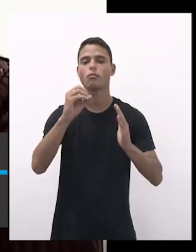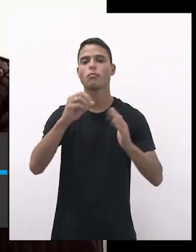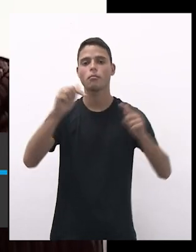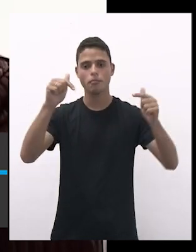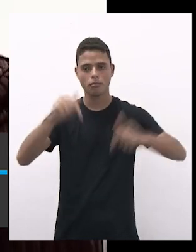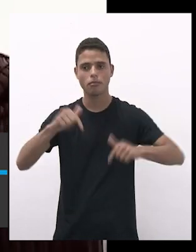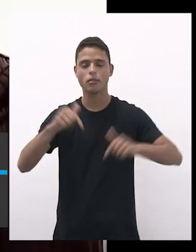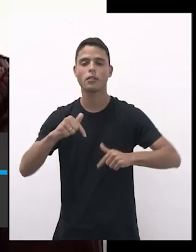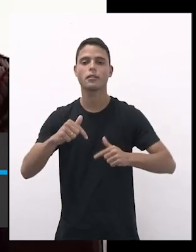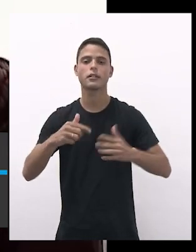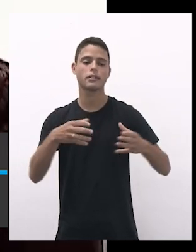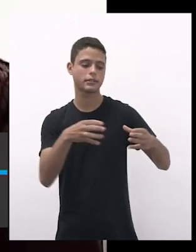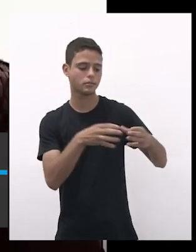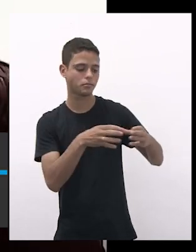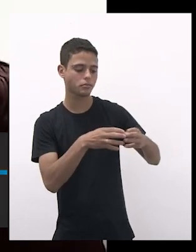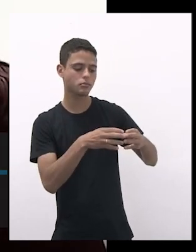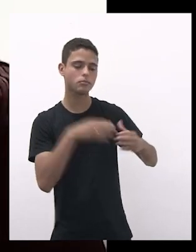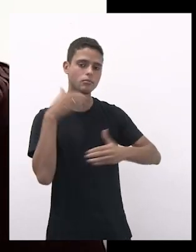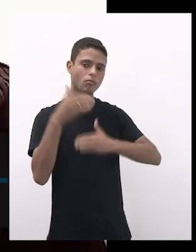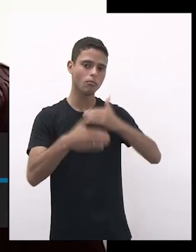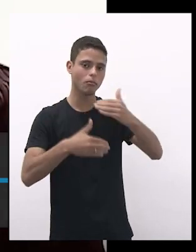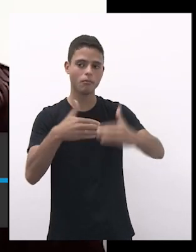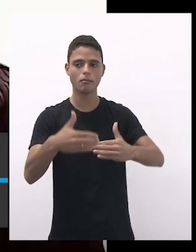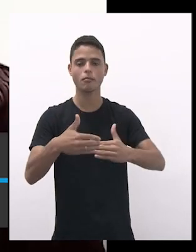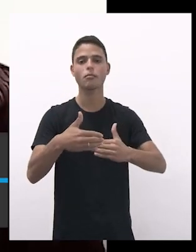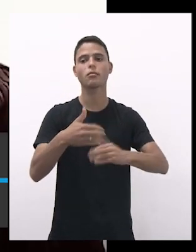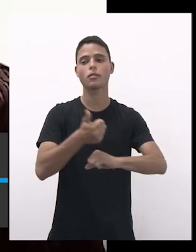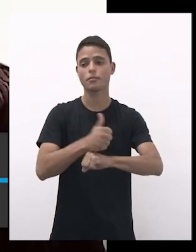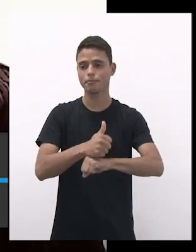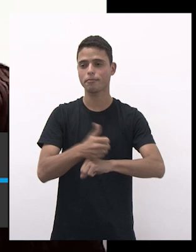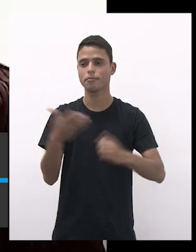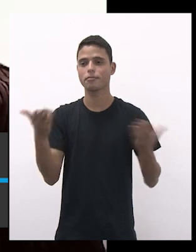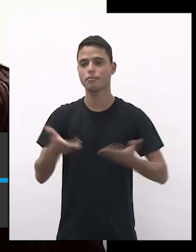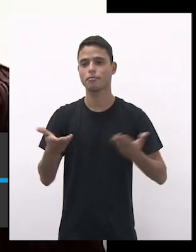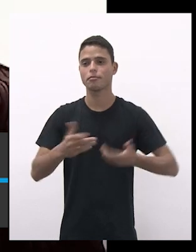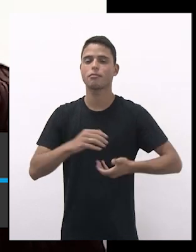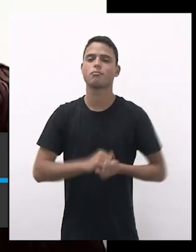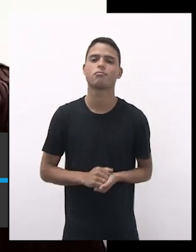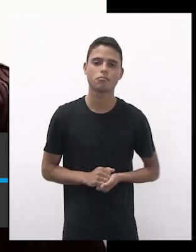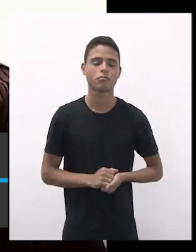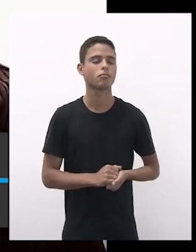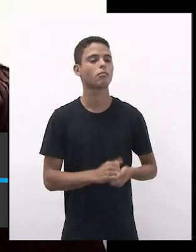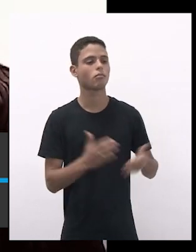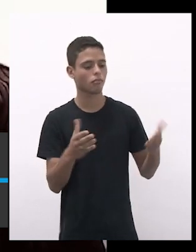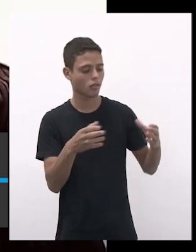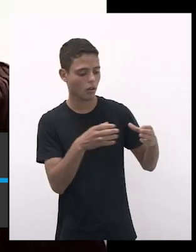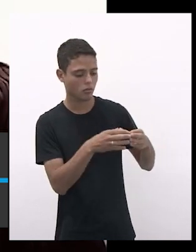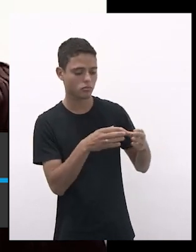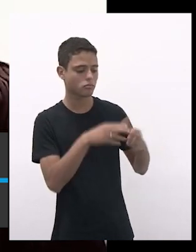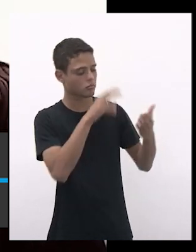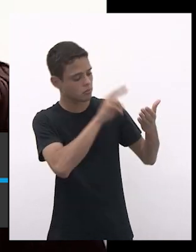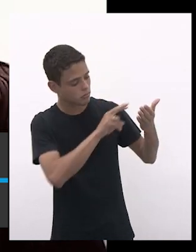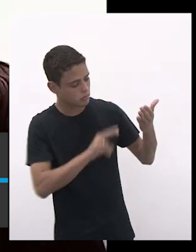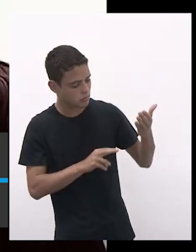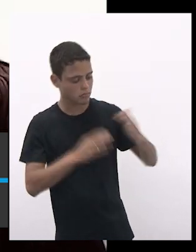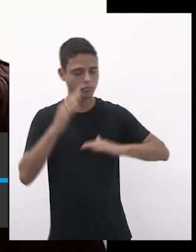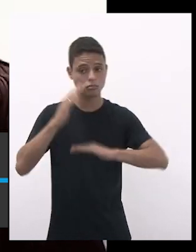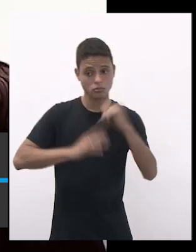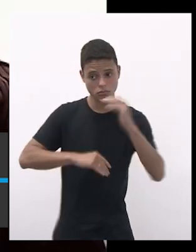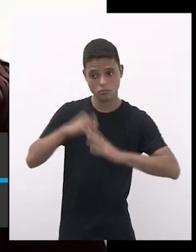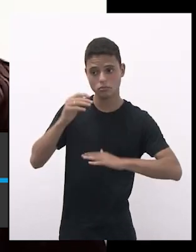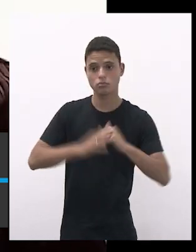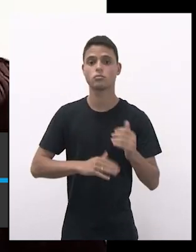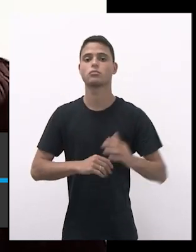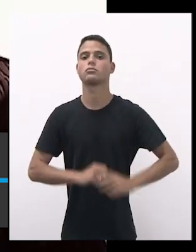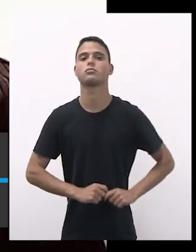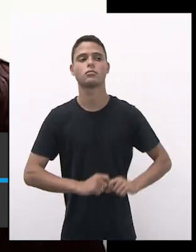desenvolvimento profissional. A série que você está assistindo hoje é Clube de Leitura na Prática. É uma série que vai ao